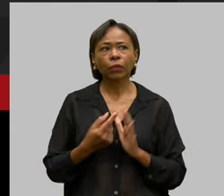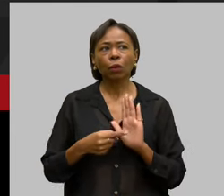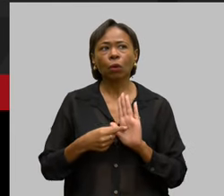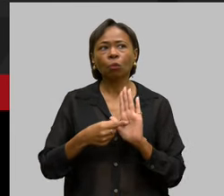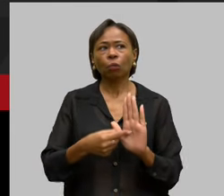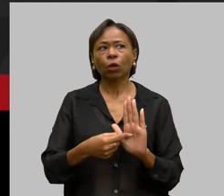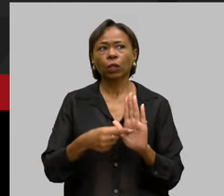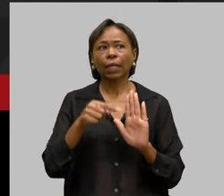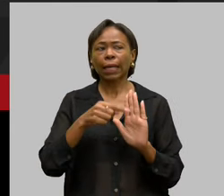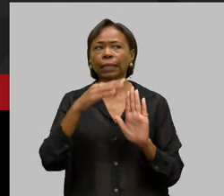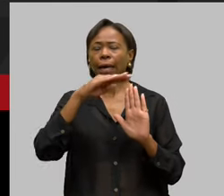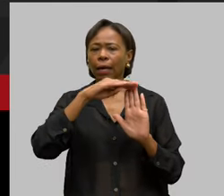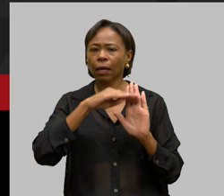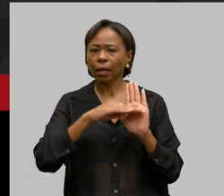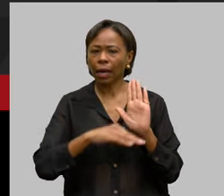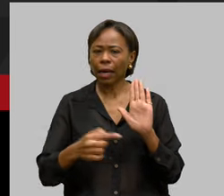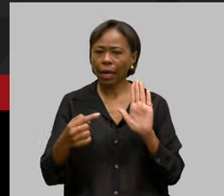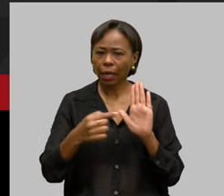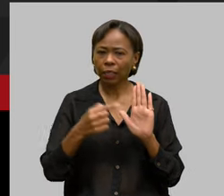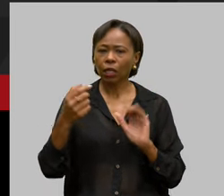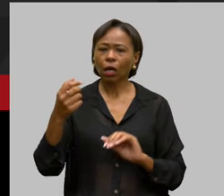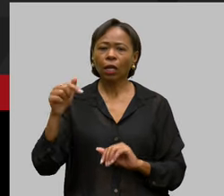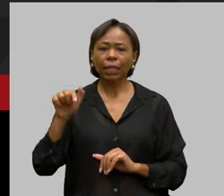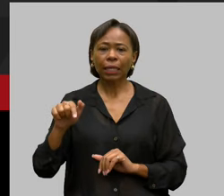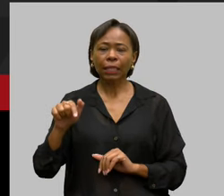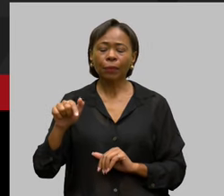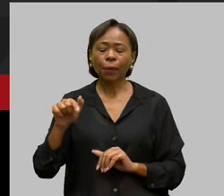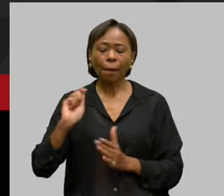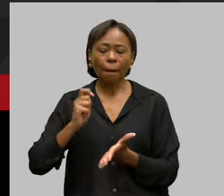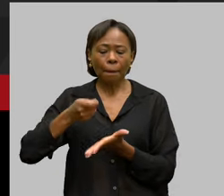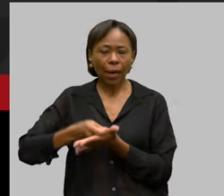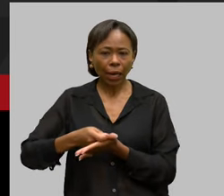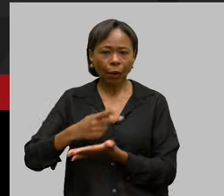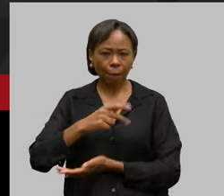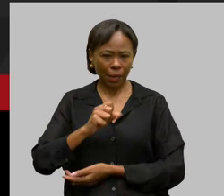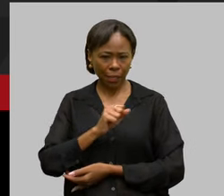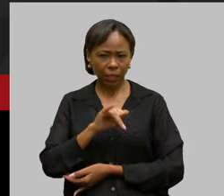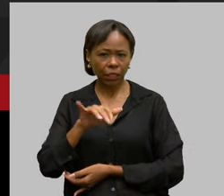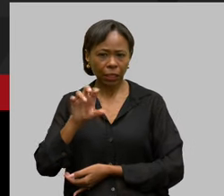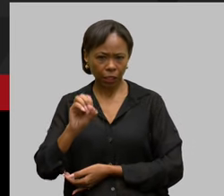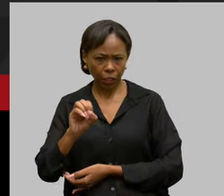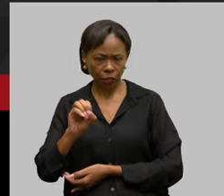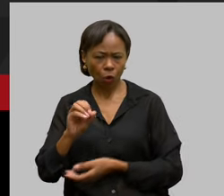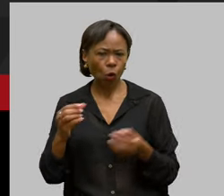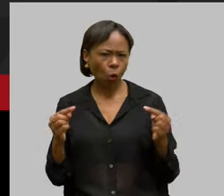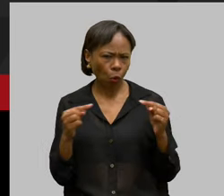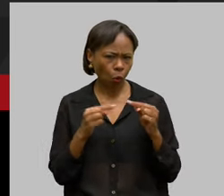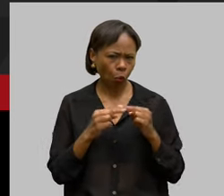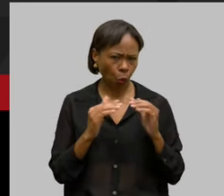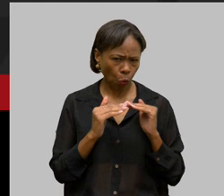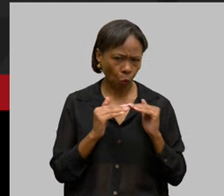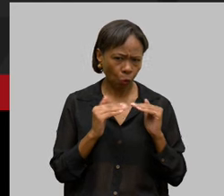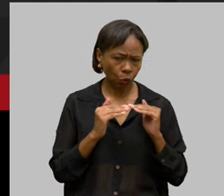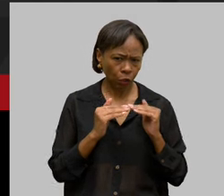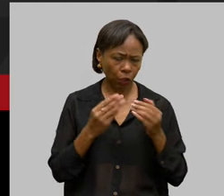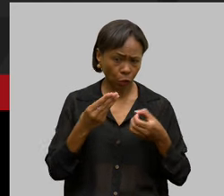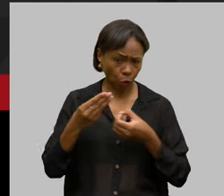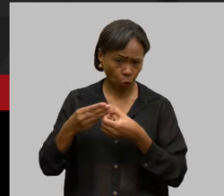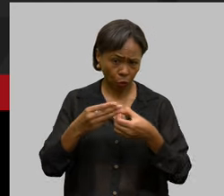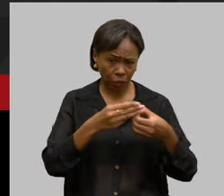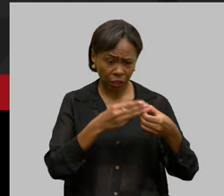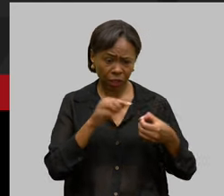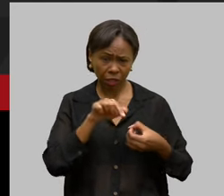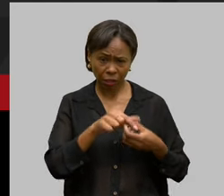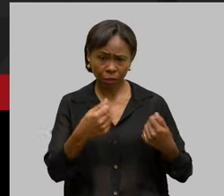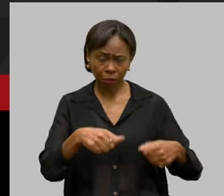utilizando para para precificar esse passivo condiz com a realidade daquele município ou seja se os atuários precisam